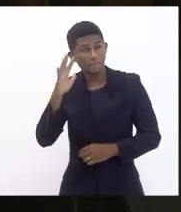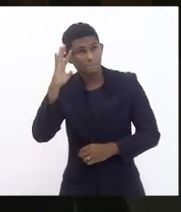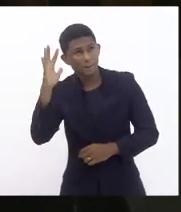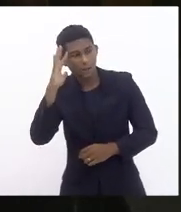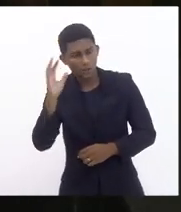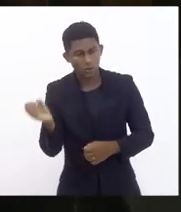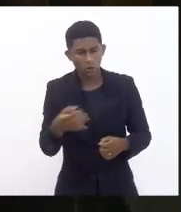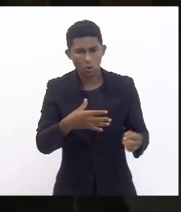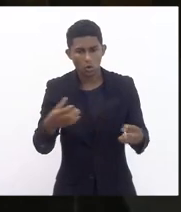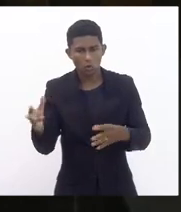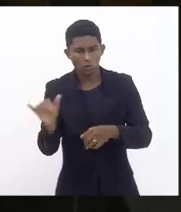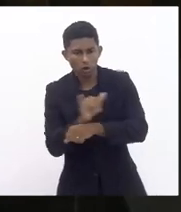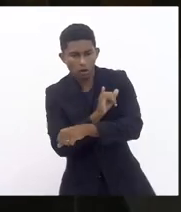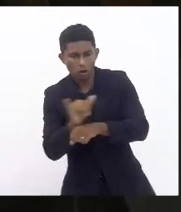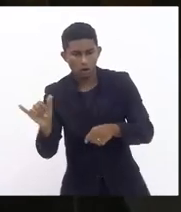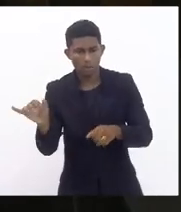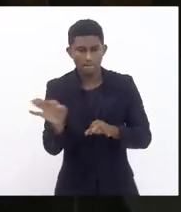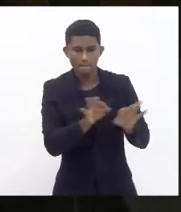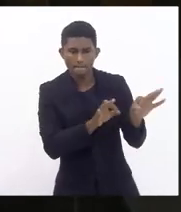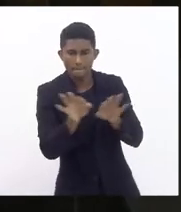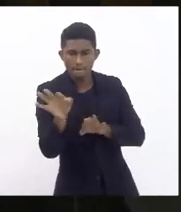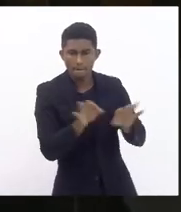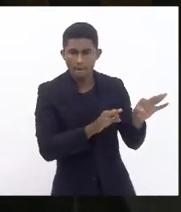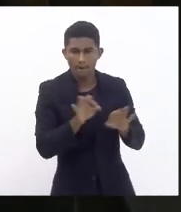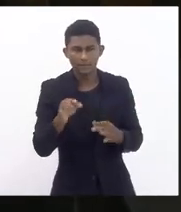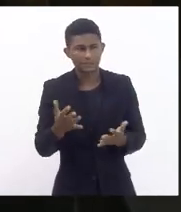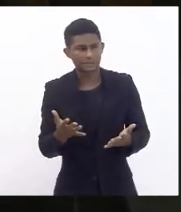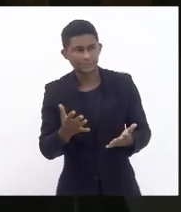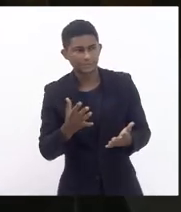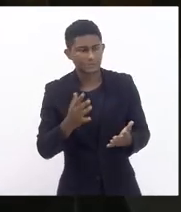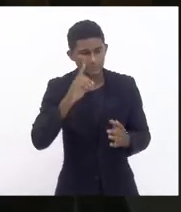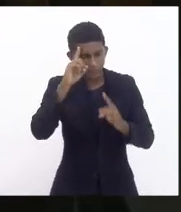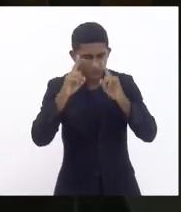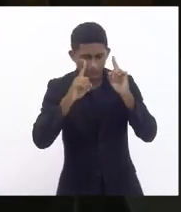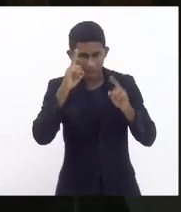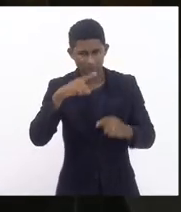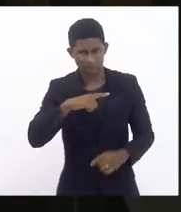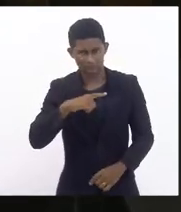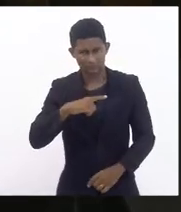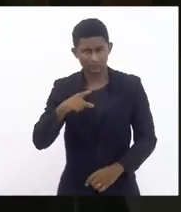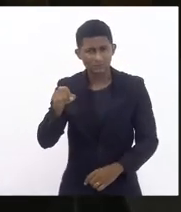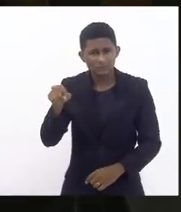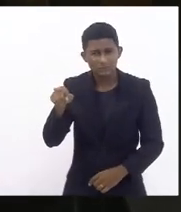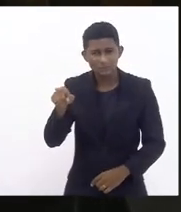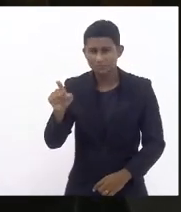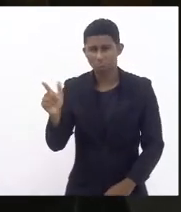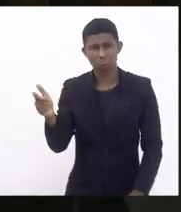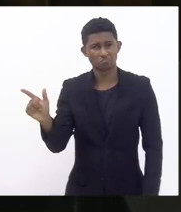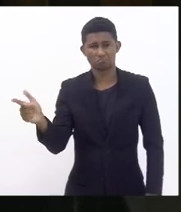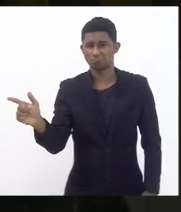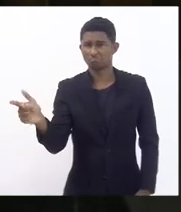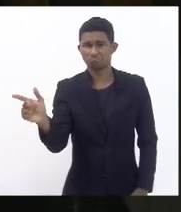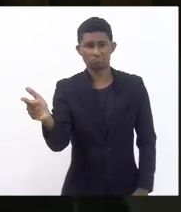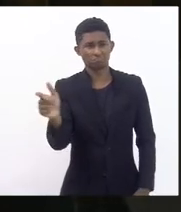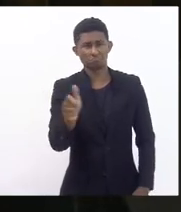estratégicos, caminhos, vocações, etc. Não tem ninguém.